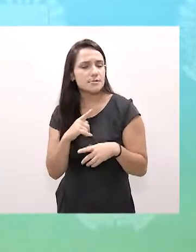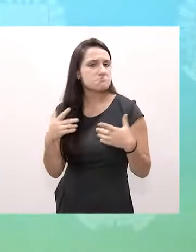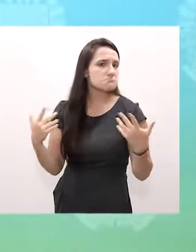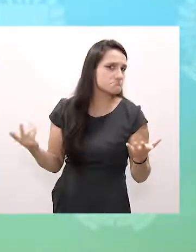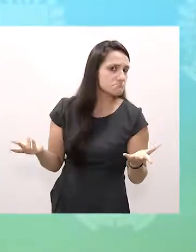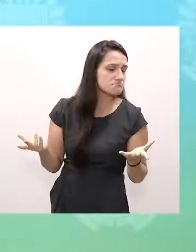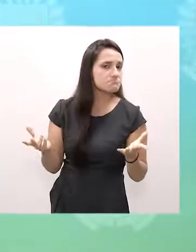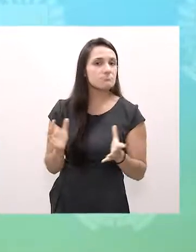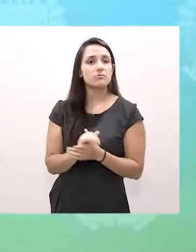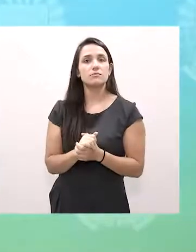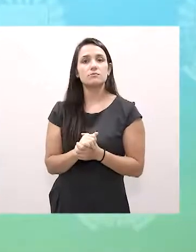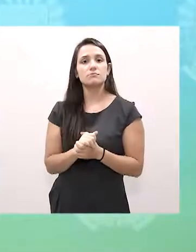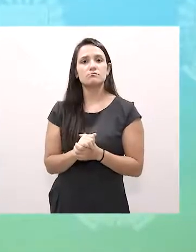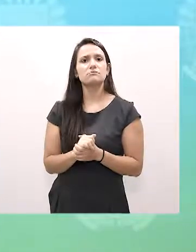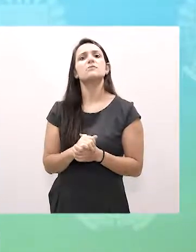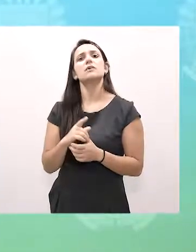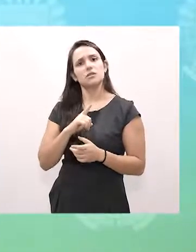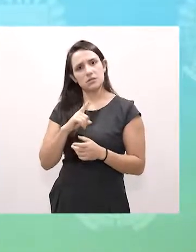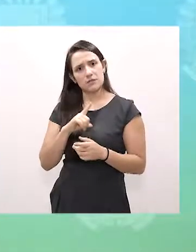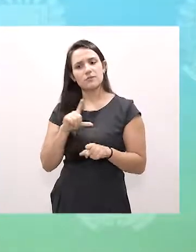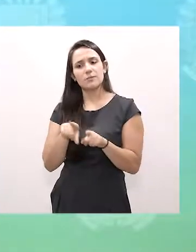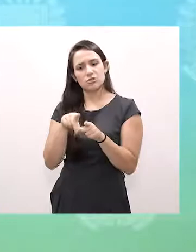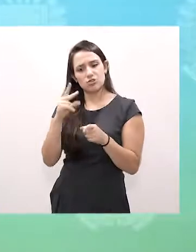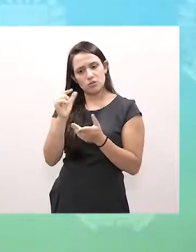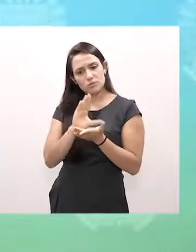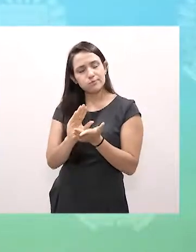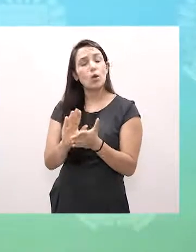discutimos estratégias, discutimos